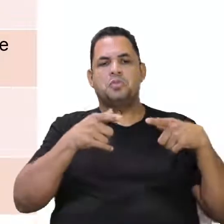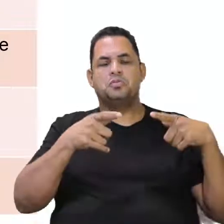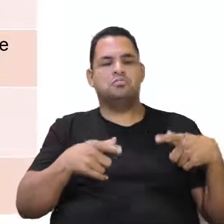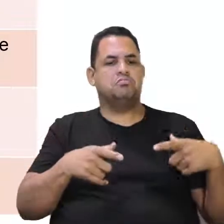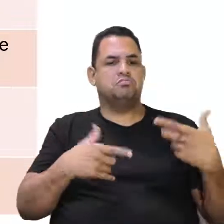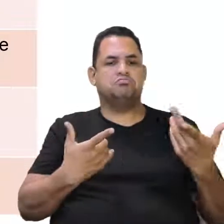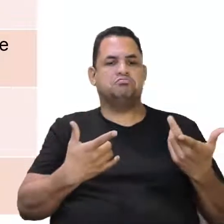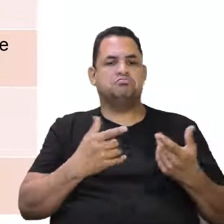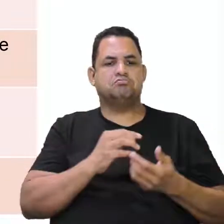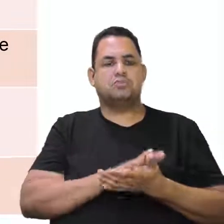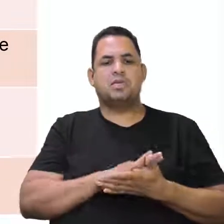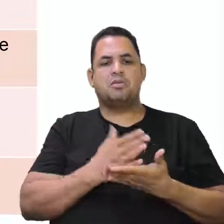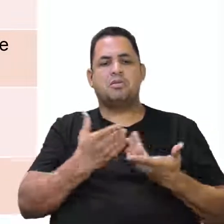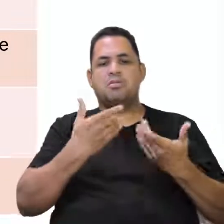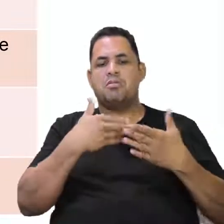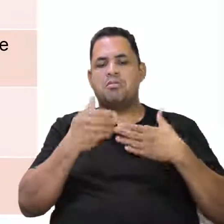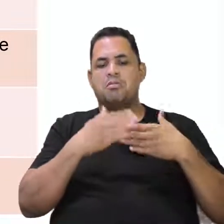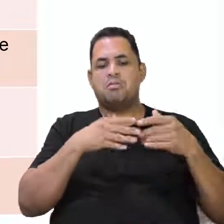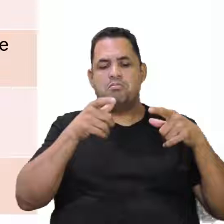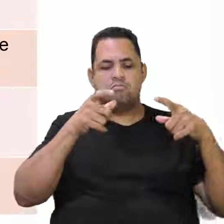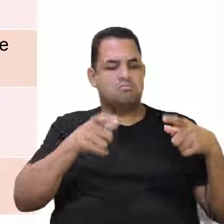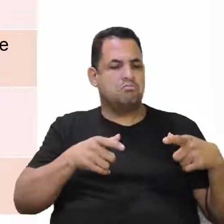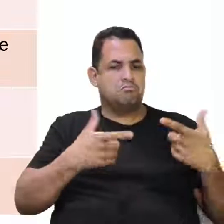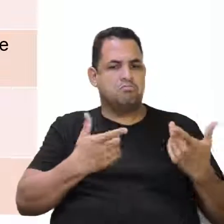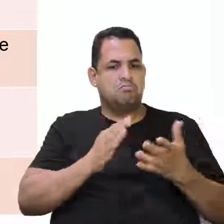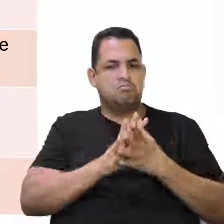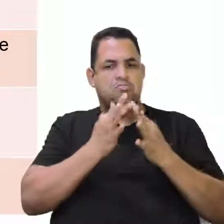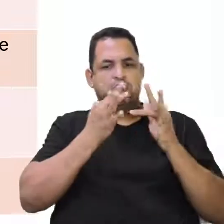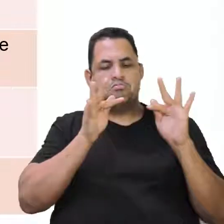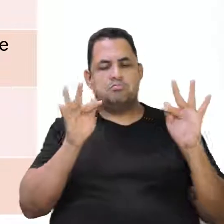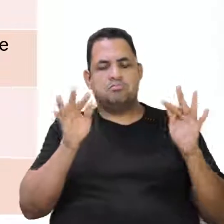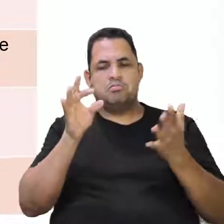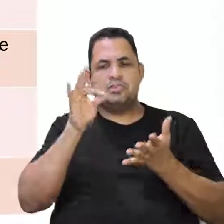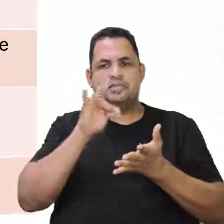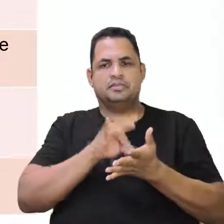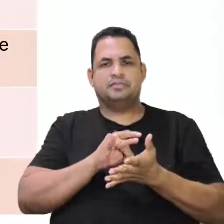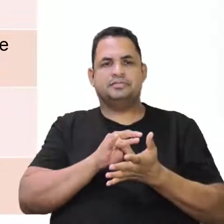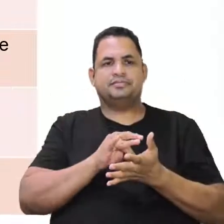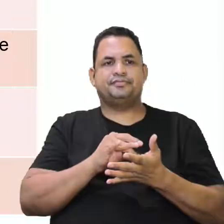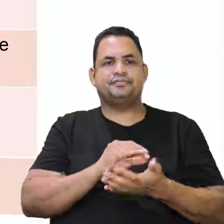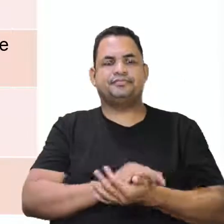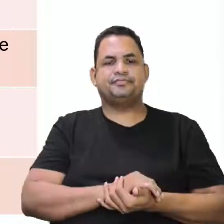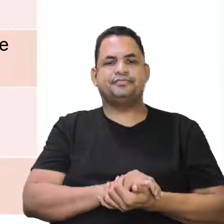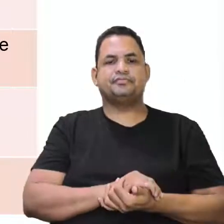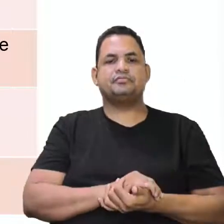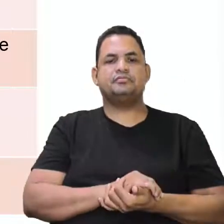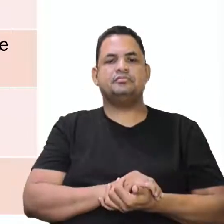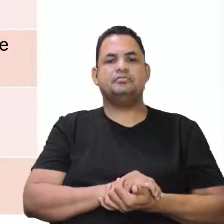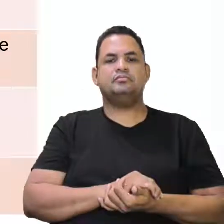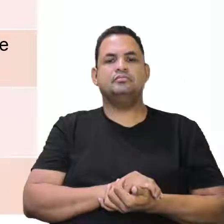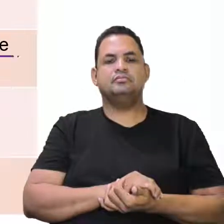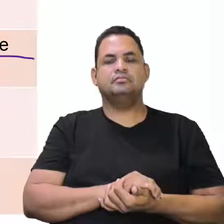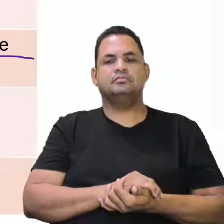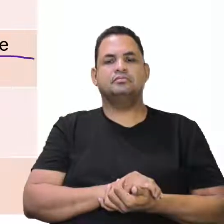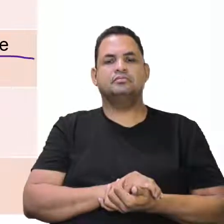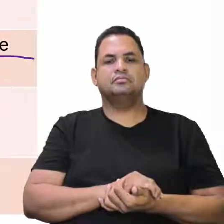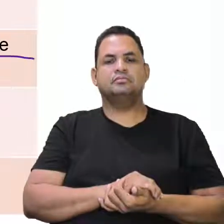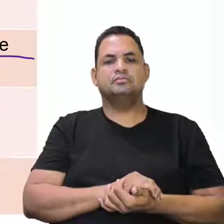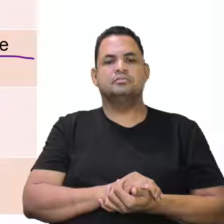de nenhum lugar, foi para algum lugar e agora qualquer lugar numa frase afirmativa. I can take